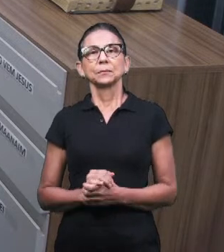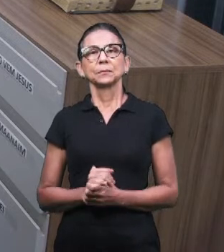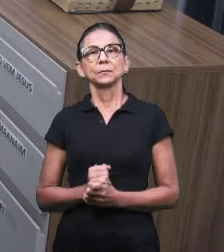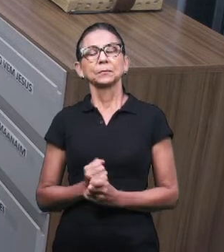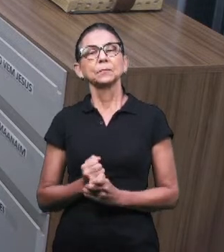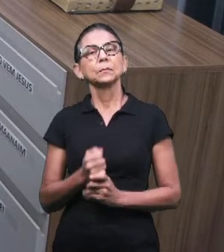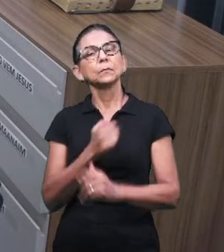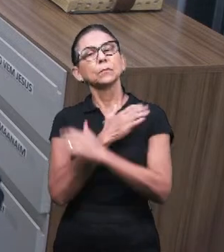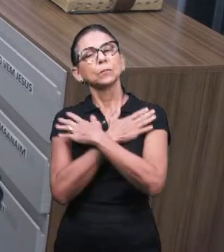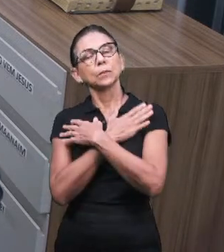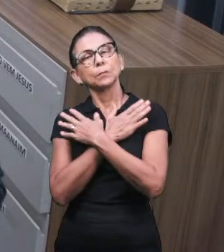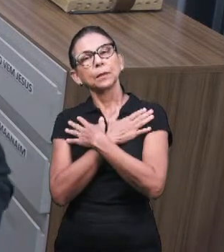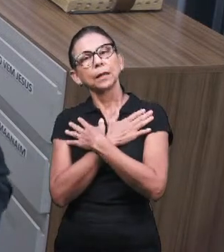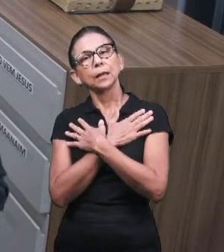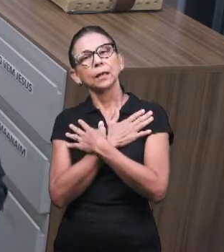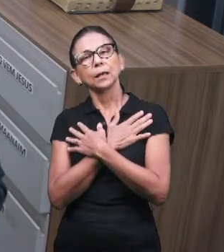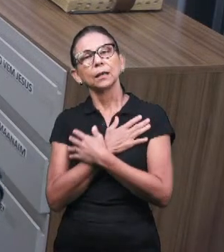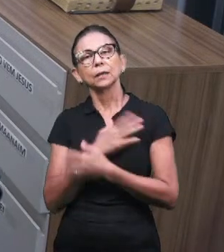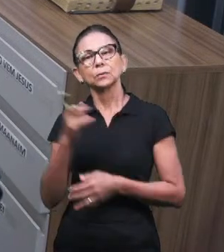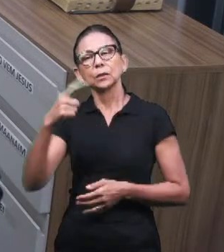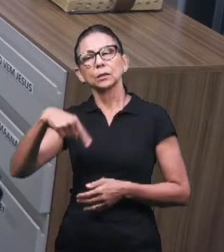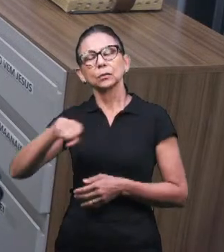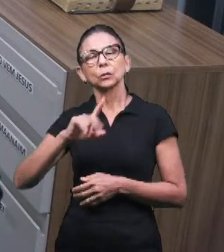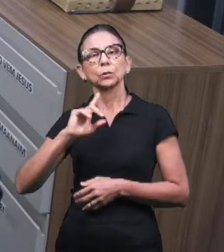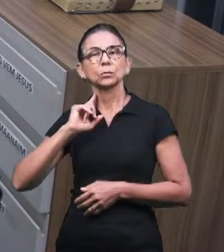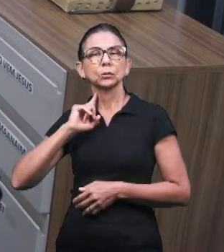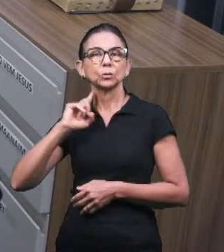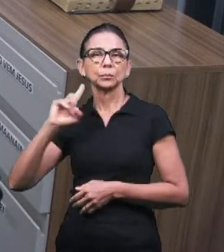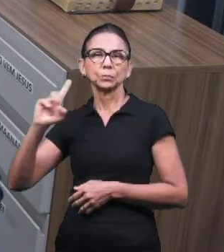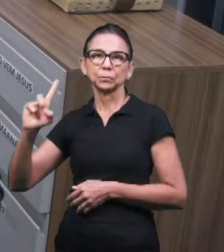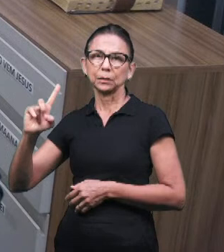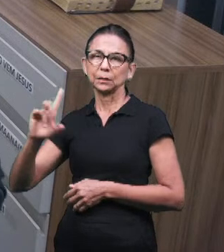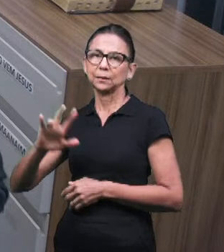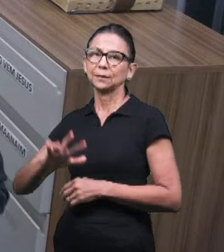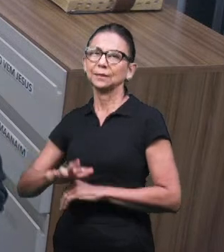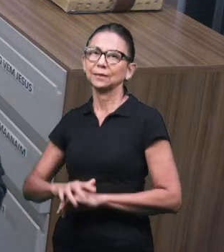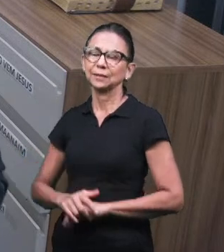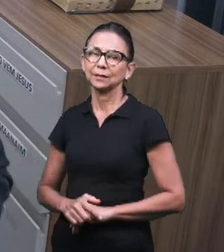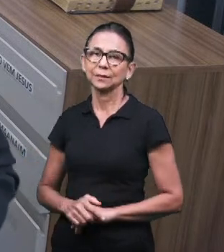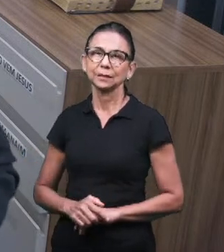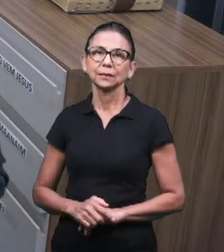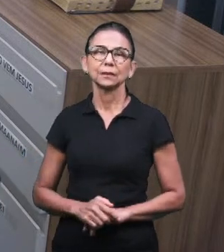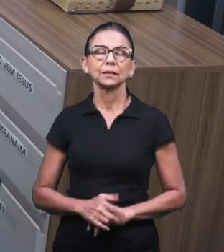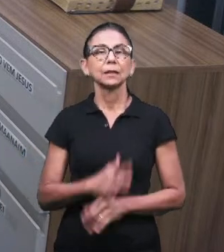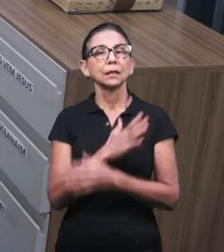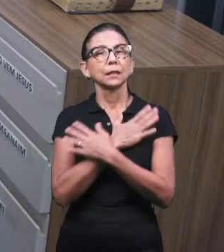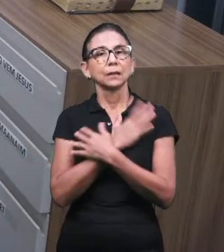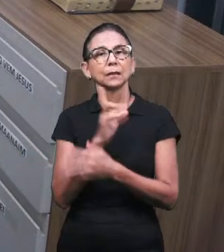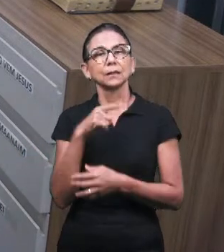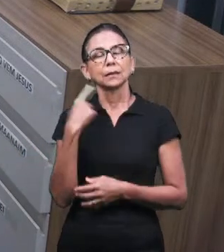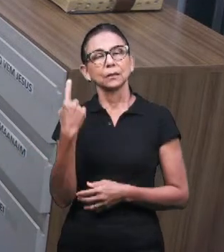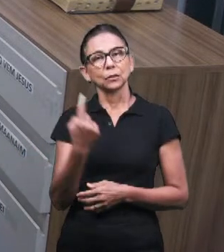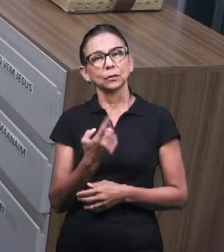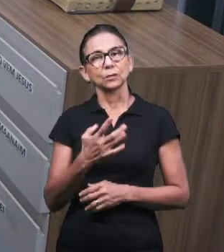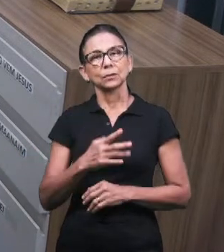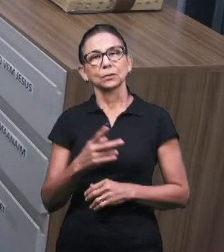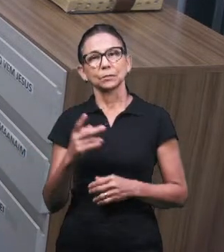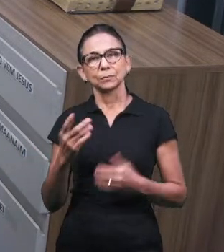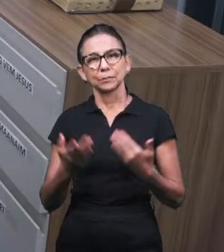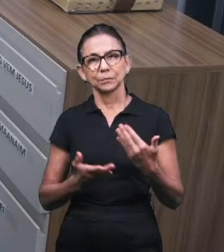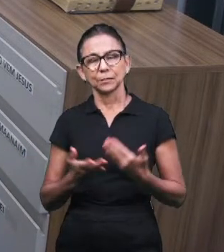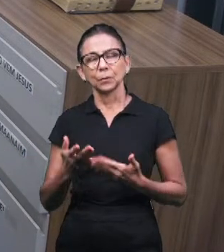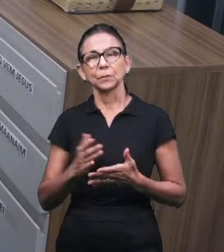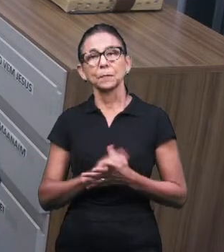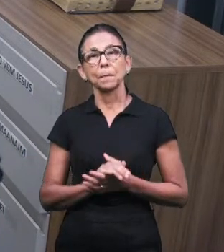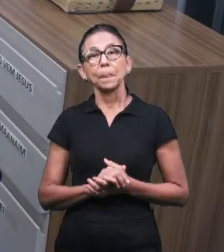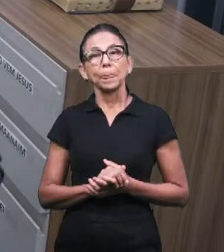Santos. Sou de Minas Gerais, Ribeirão das Neves, Justinópolis. Um abraço a todos os queridos e amados irmãos. Lembrando que depois do nosso culto,